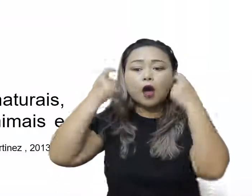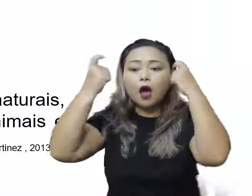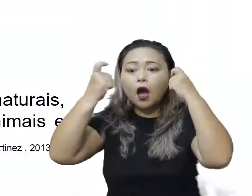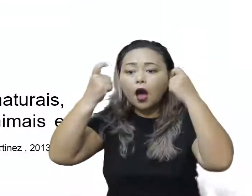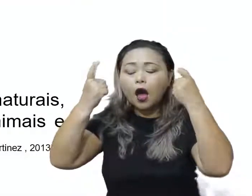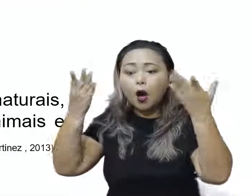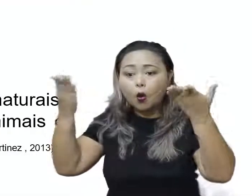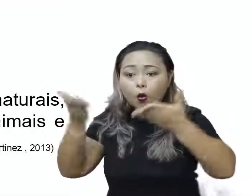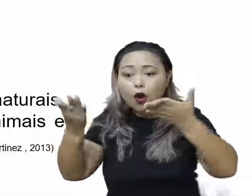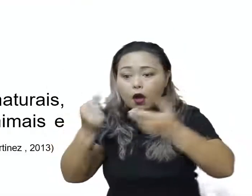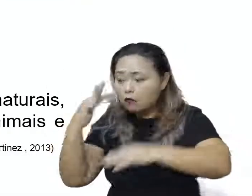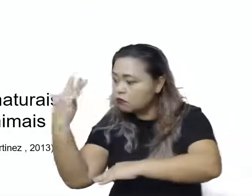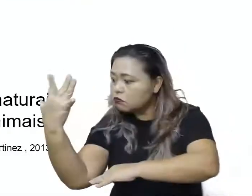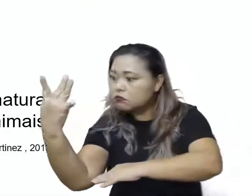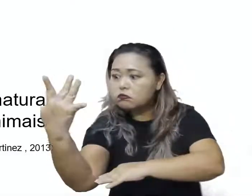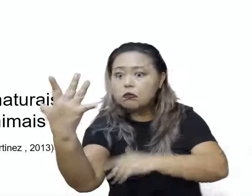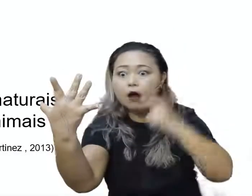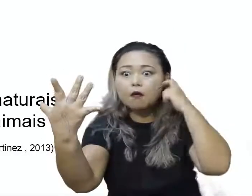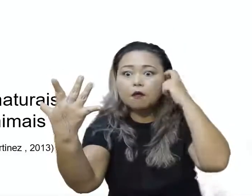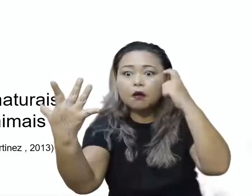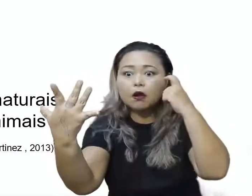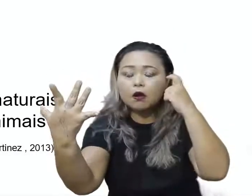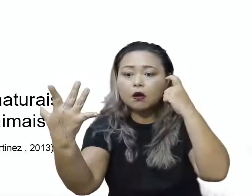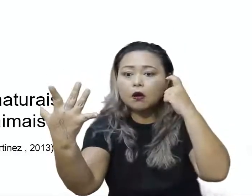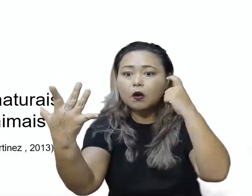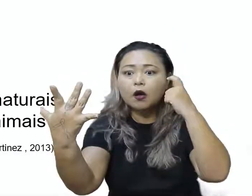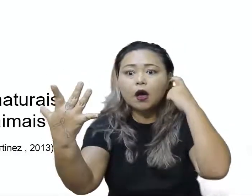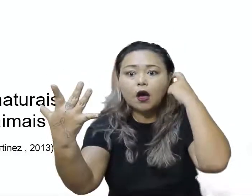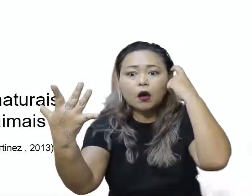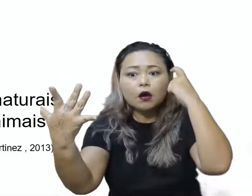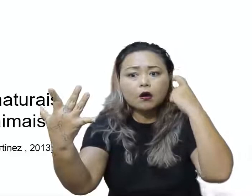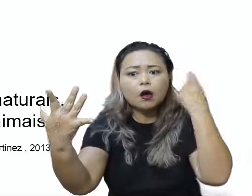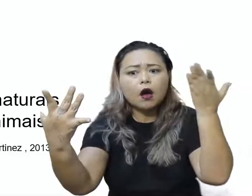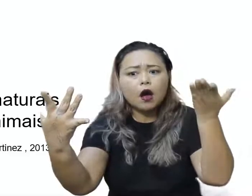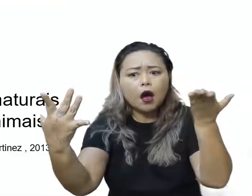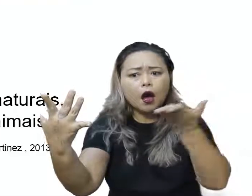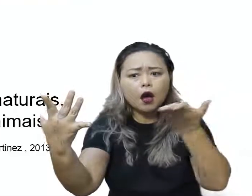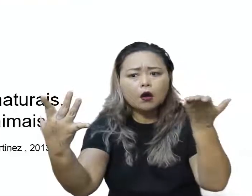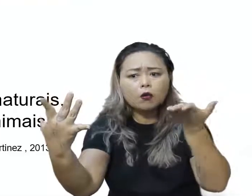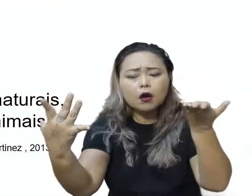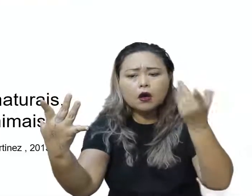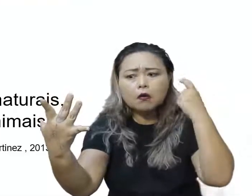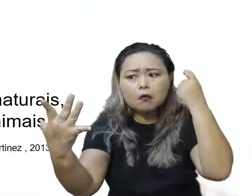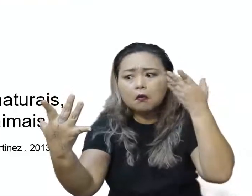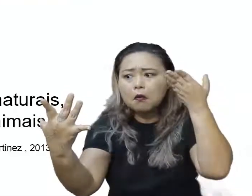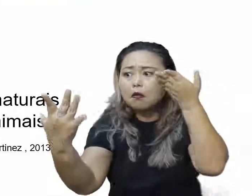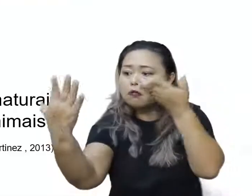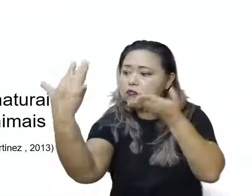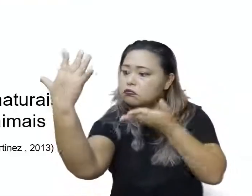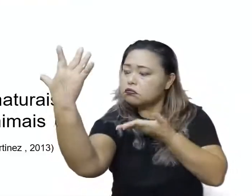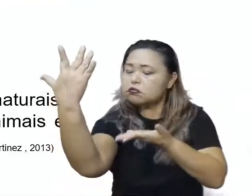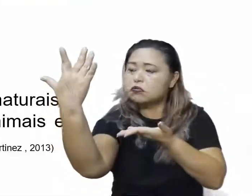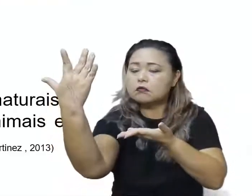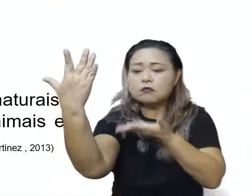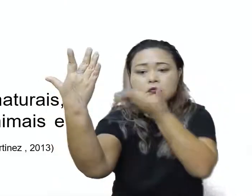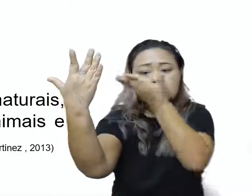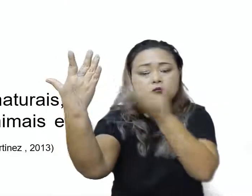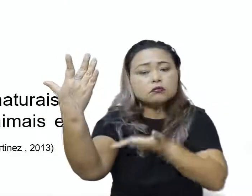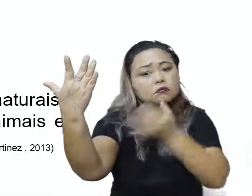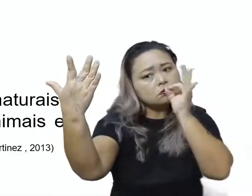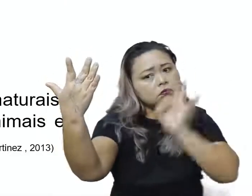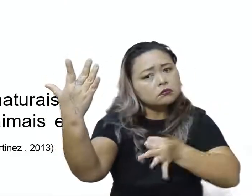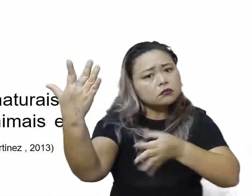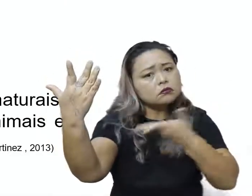Preocupações na atualidade com o meio ambiente. Olha o que diz, ó. Preocupações na atualidade.